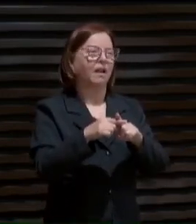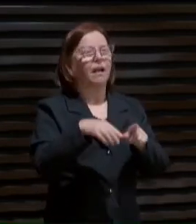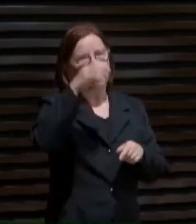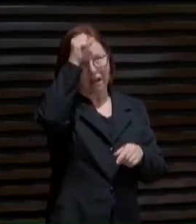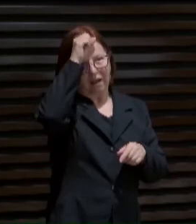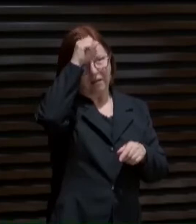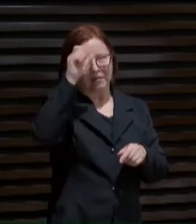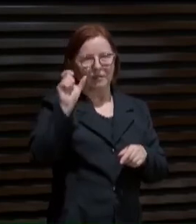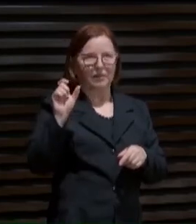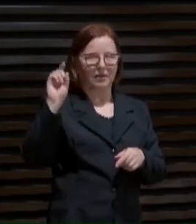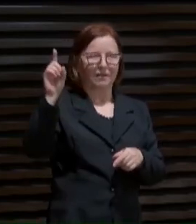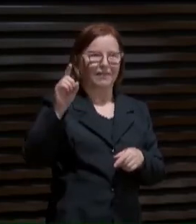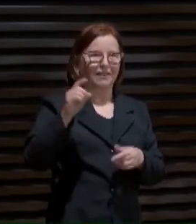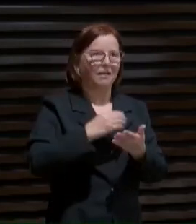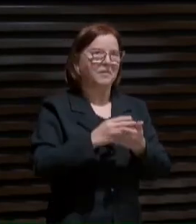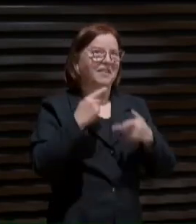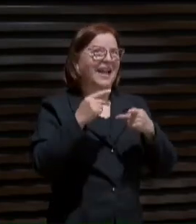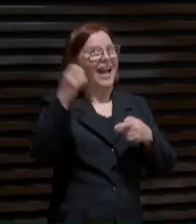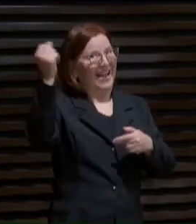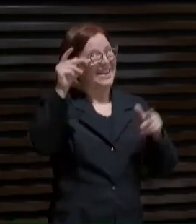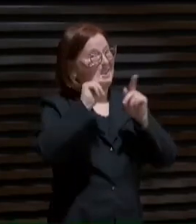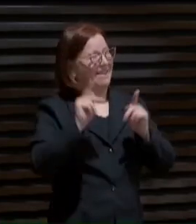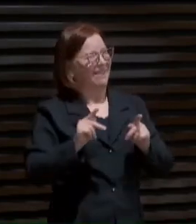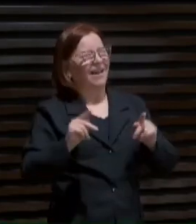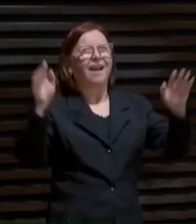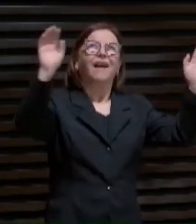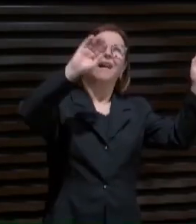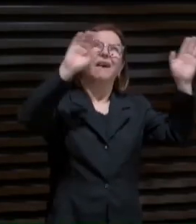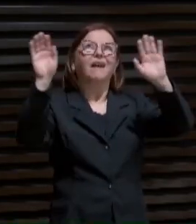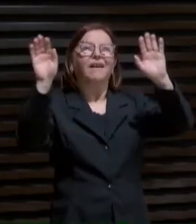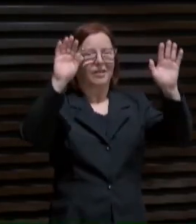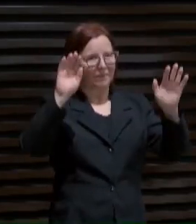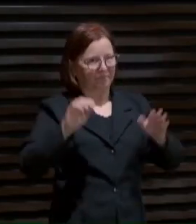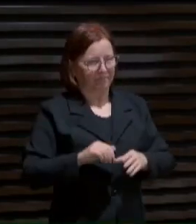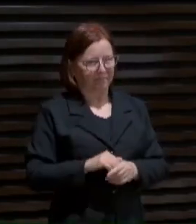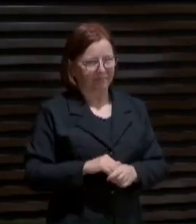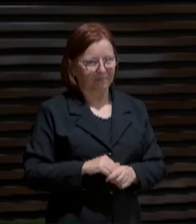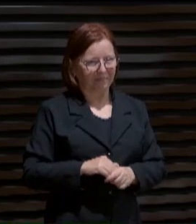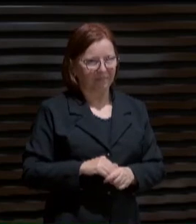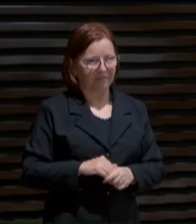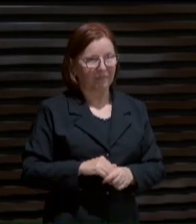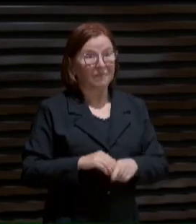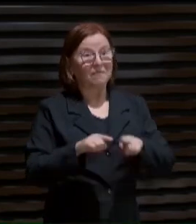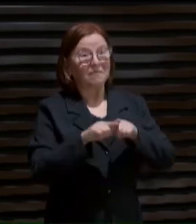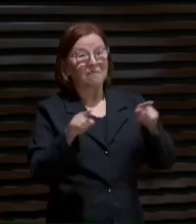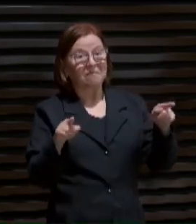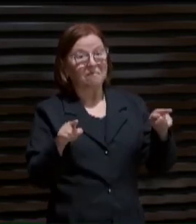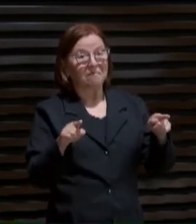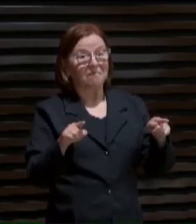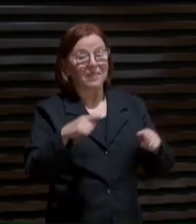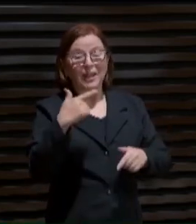palavra ela começa a dizer graça e paz ela começa a levantar as suas mãos É mas eu não tenho